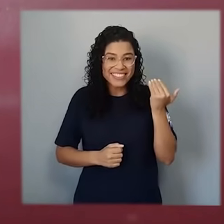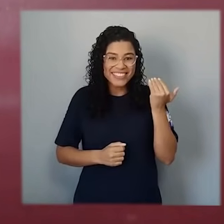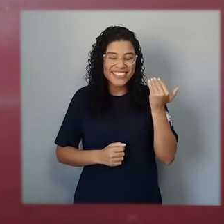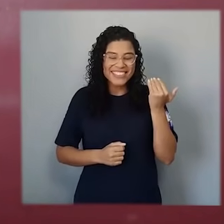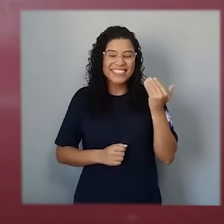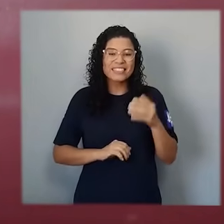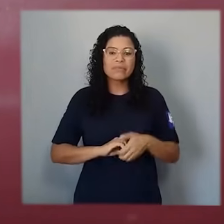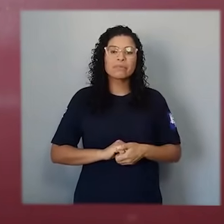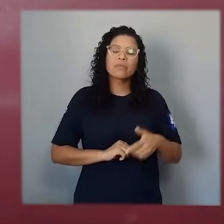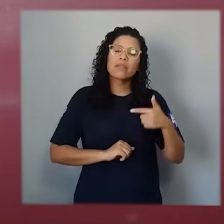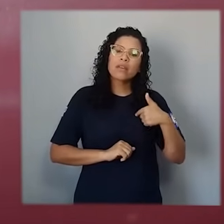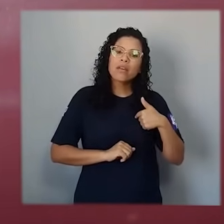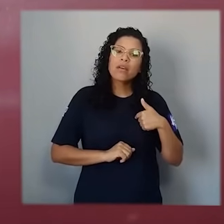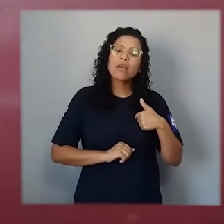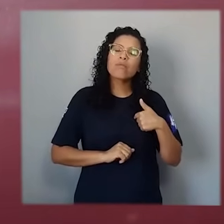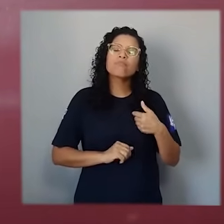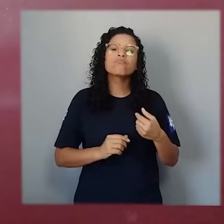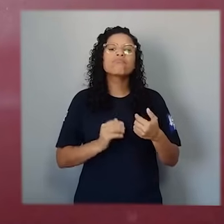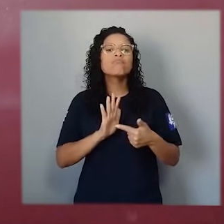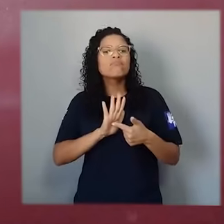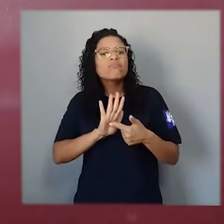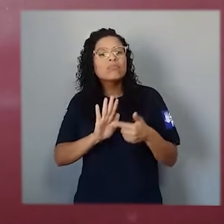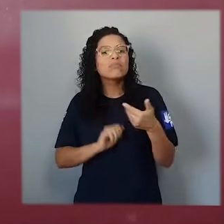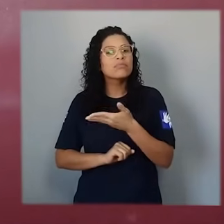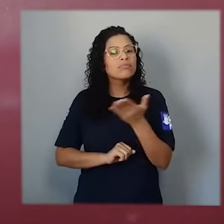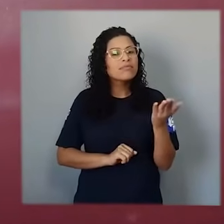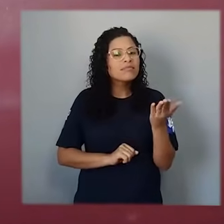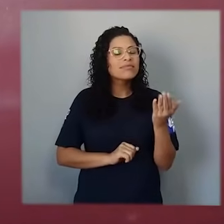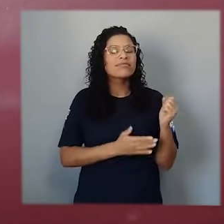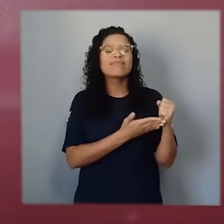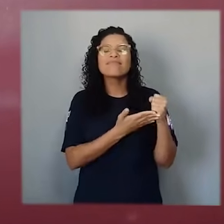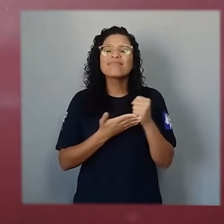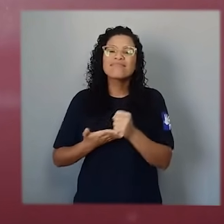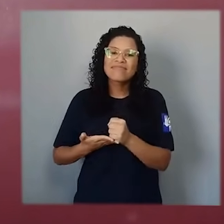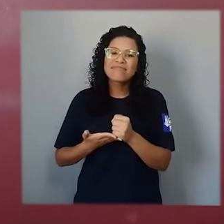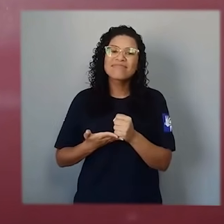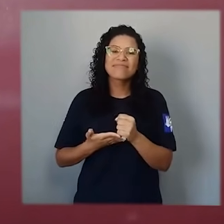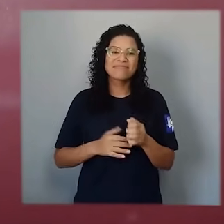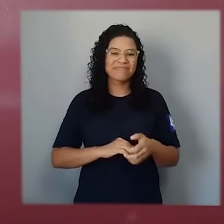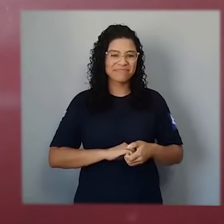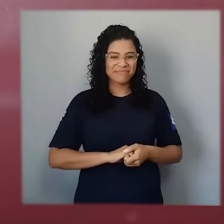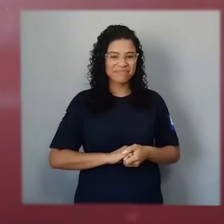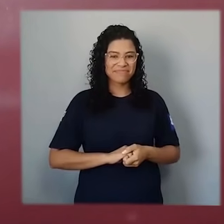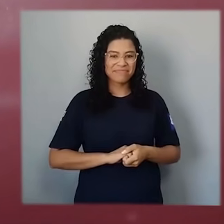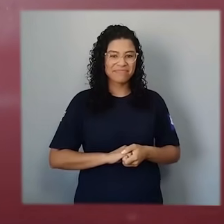Eu fiquei de fazer uma coisinha e trazer para vocês, não foi?